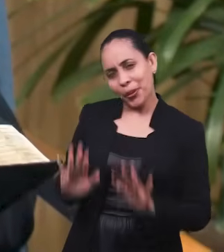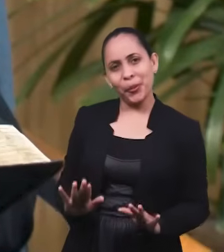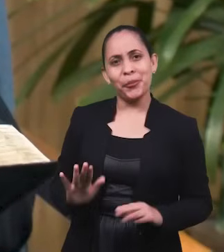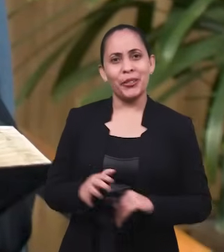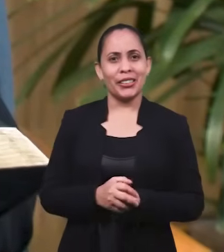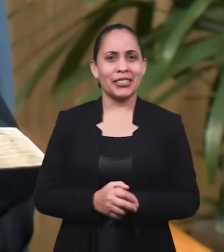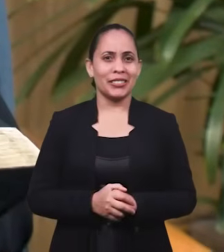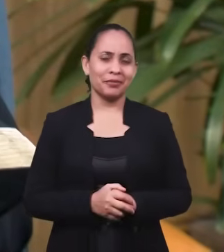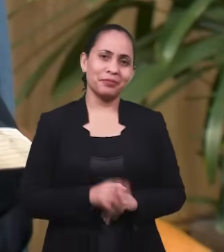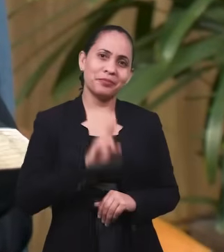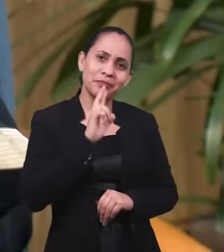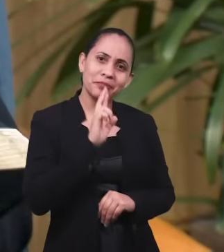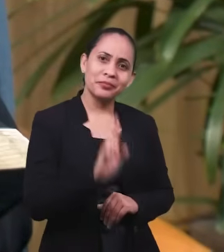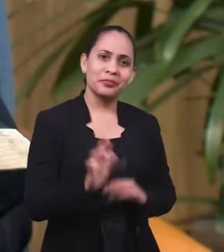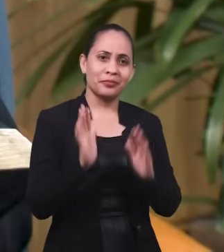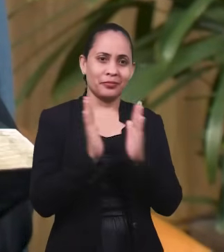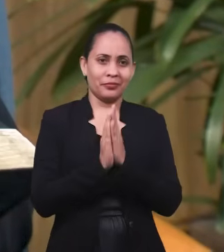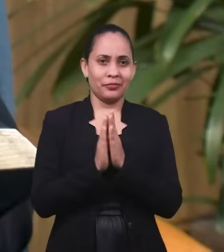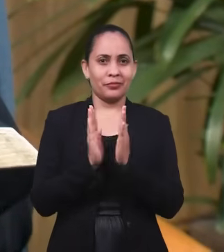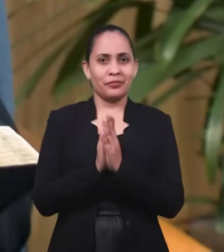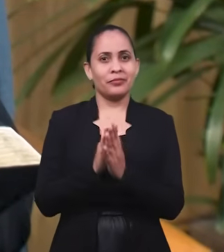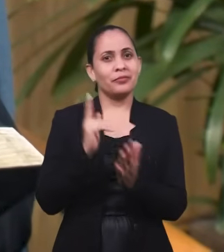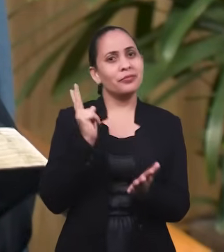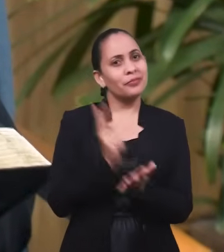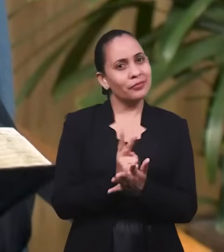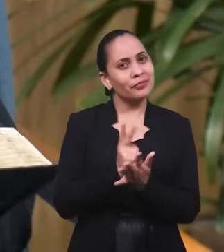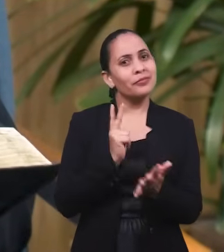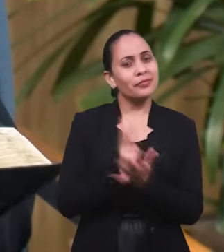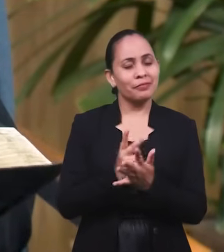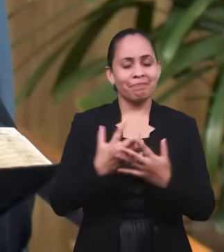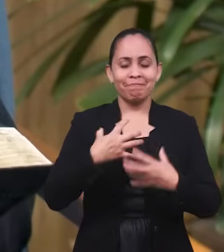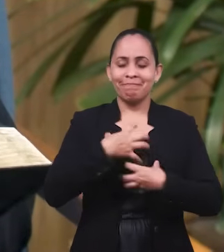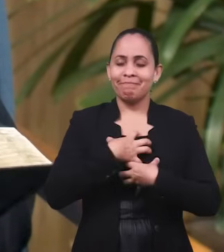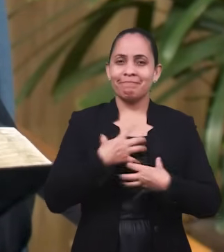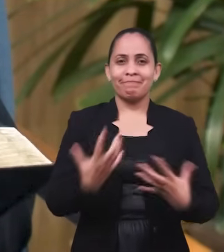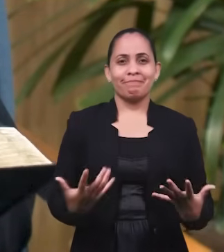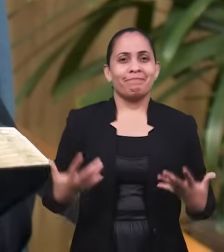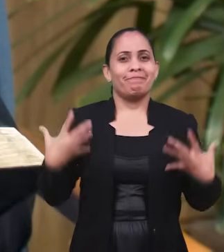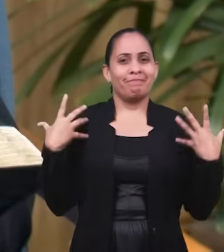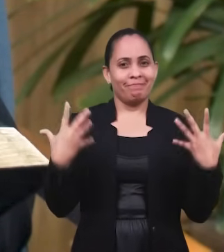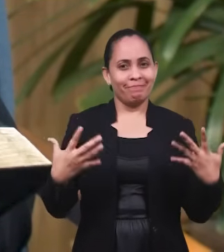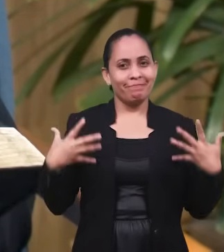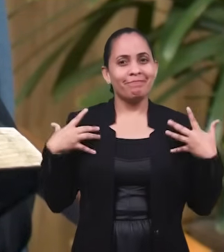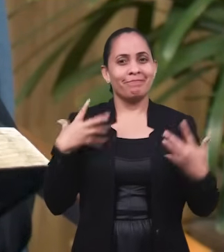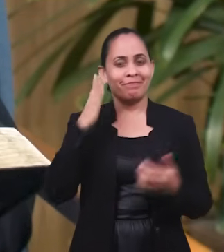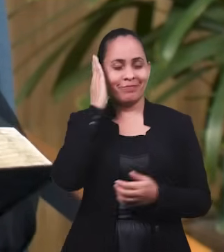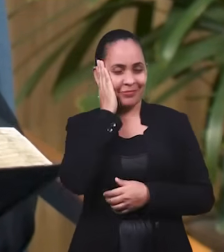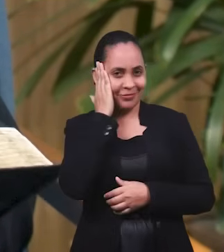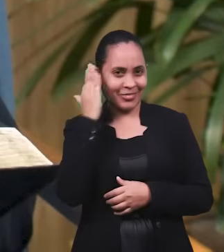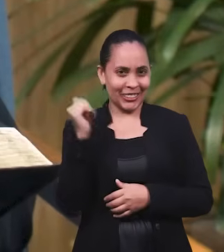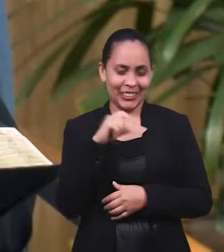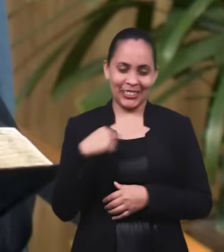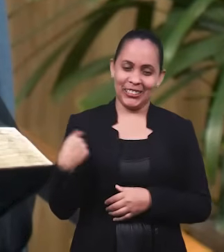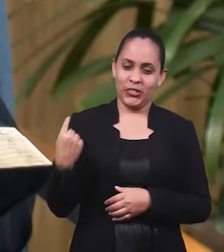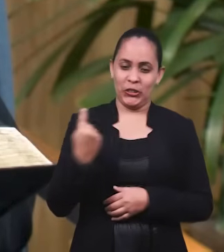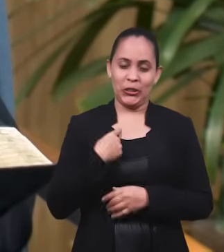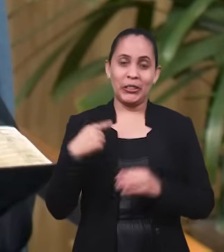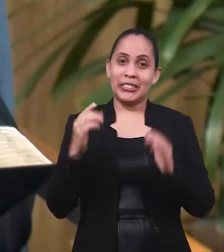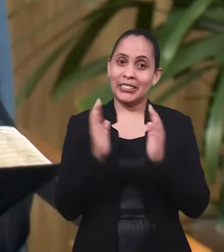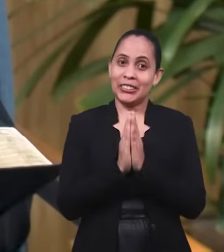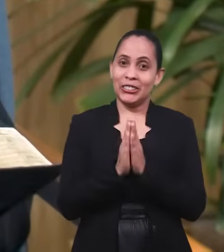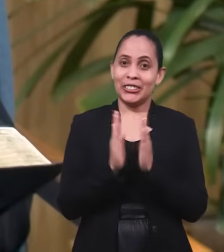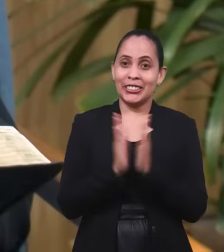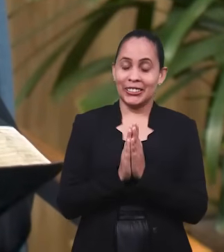da oração é sempre uma alegria muito grande, né? Saber que as nossas orações, elas